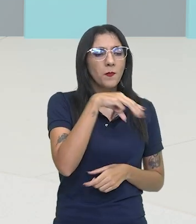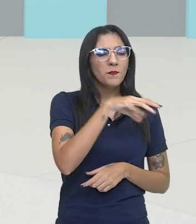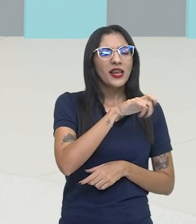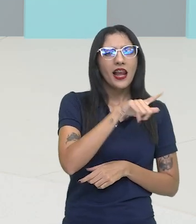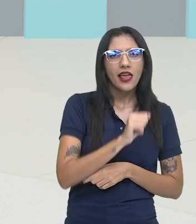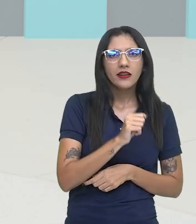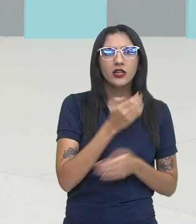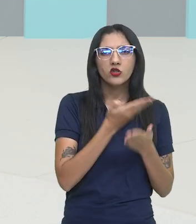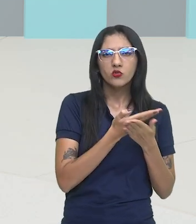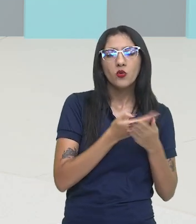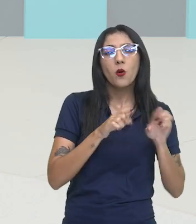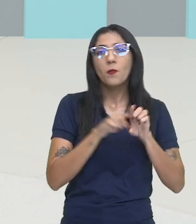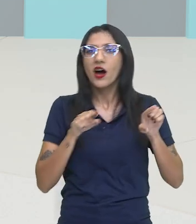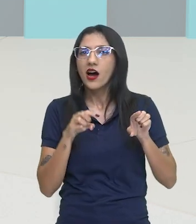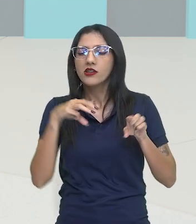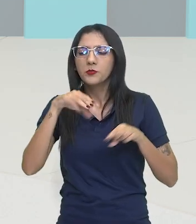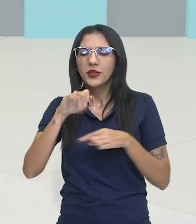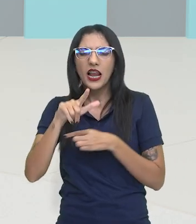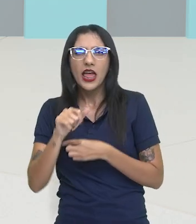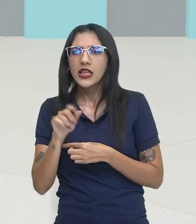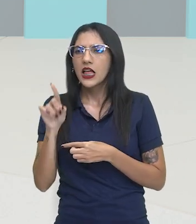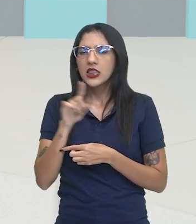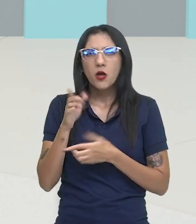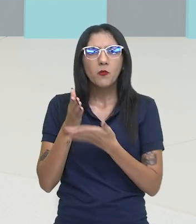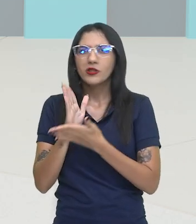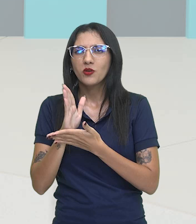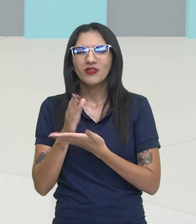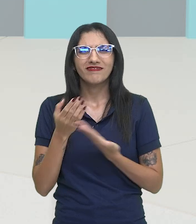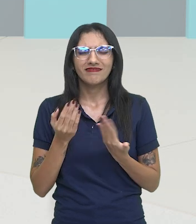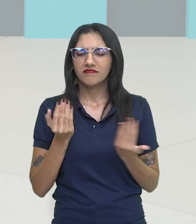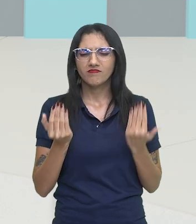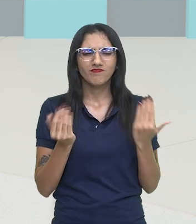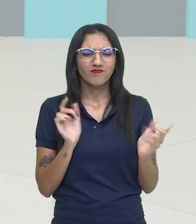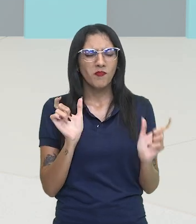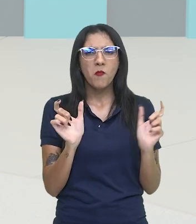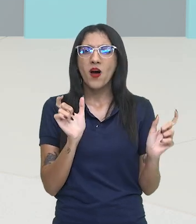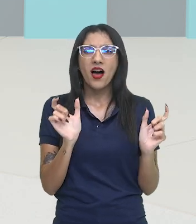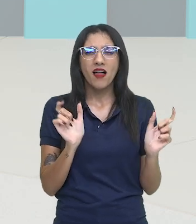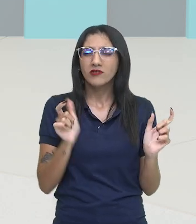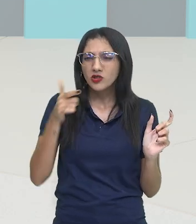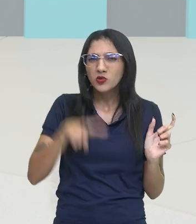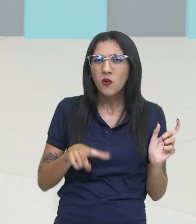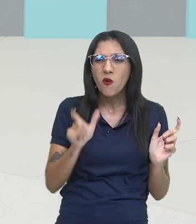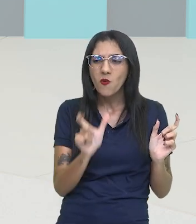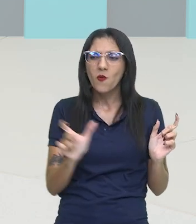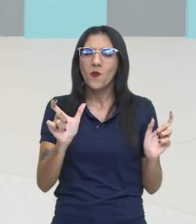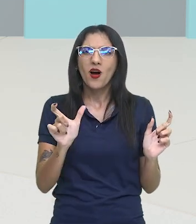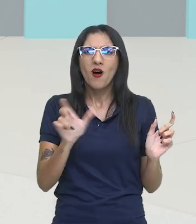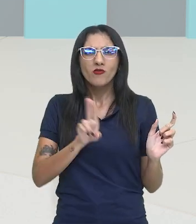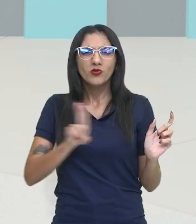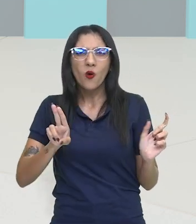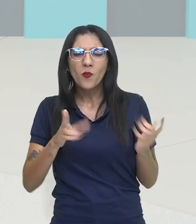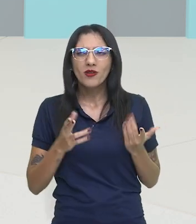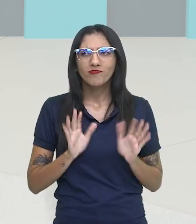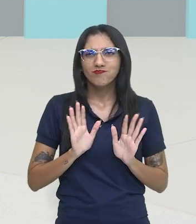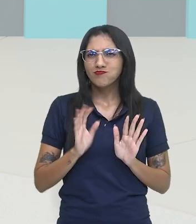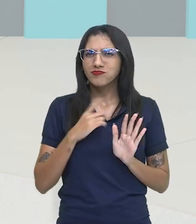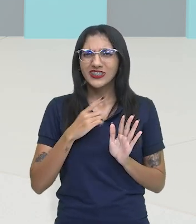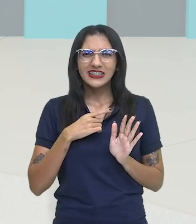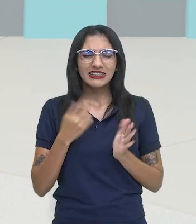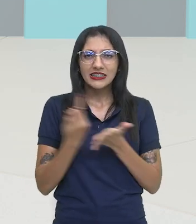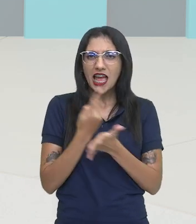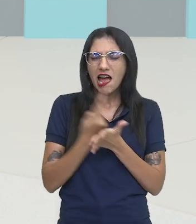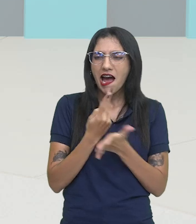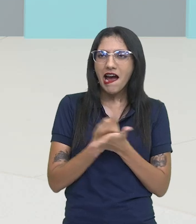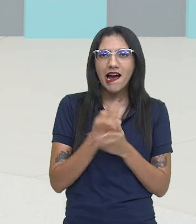estudou, mas Milena não passou. Isso não apresenta muita lógica, não fica, não é que não seja adequado,